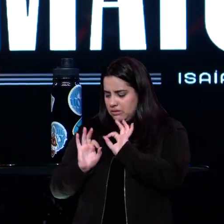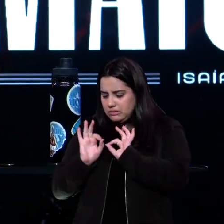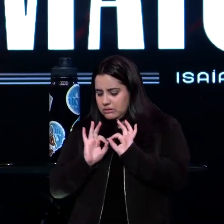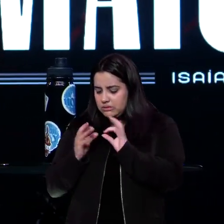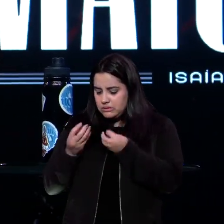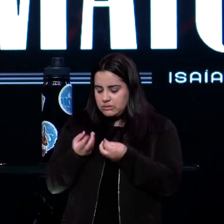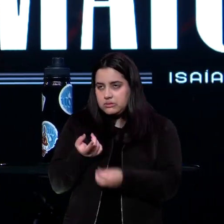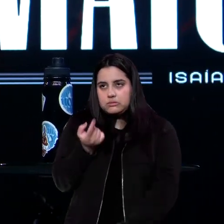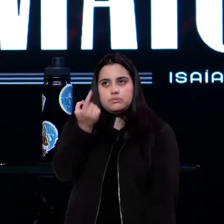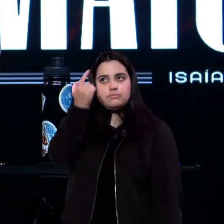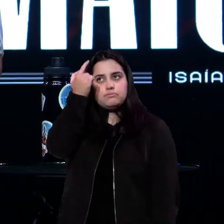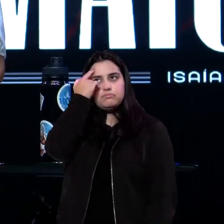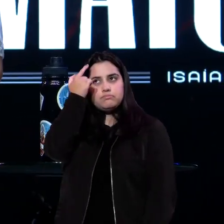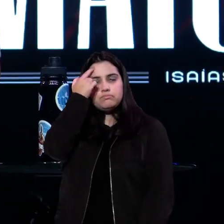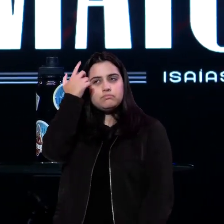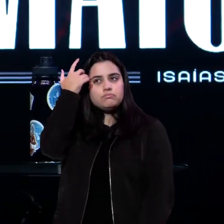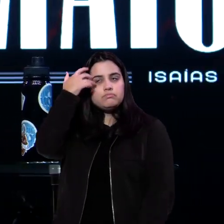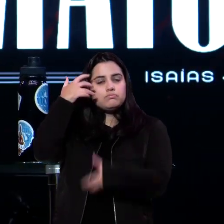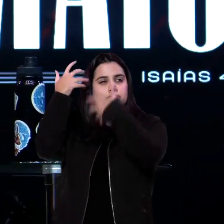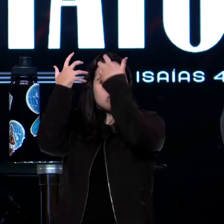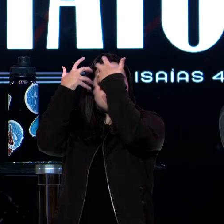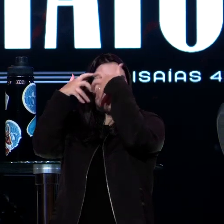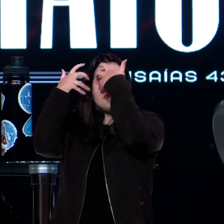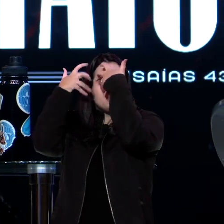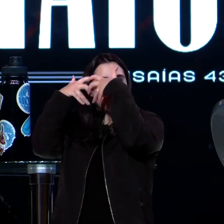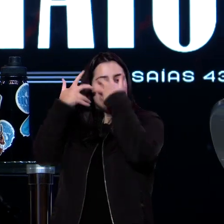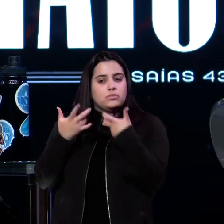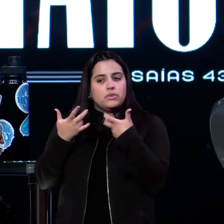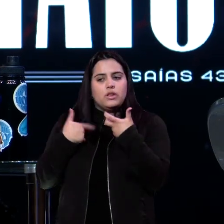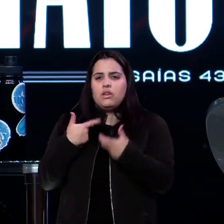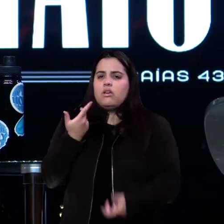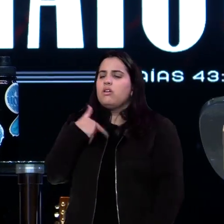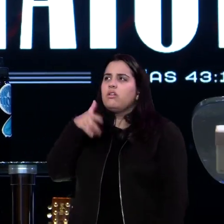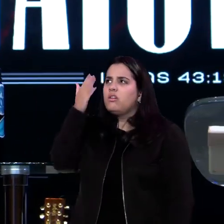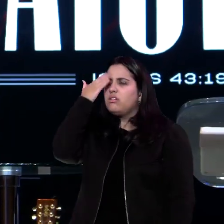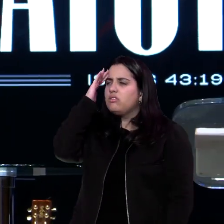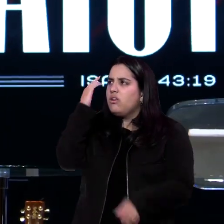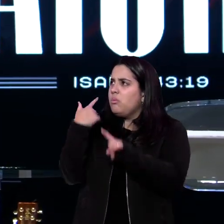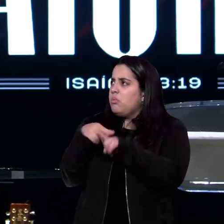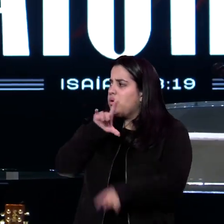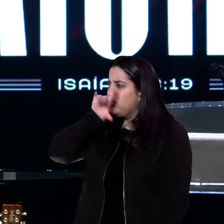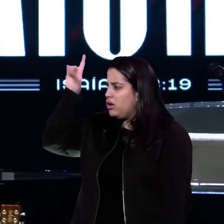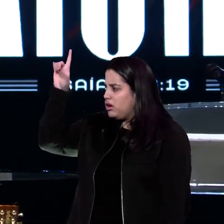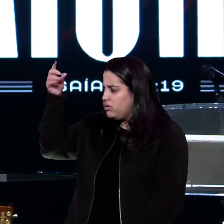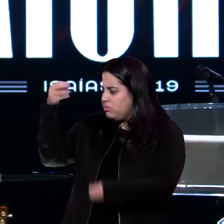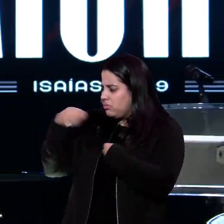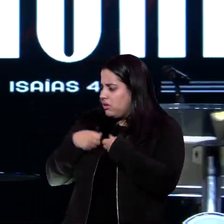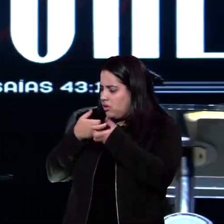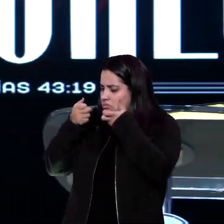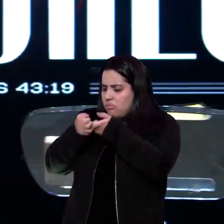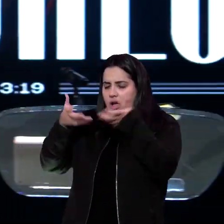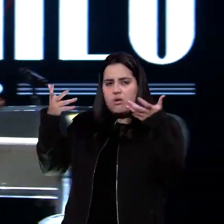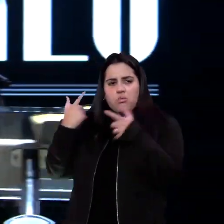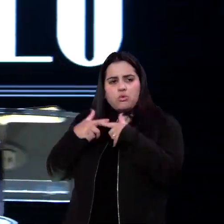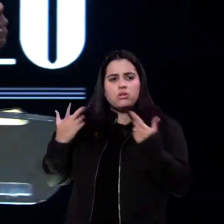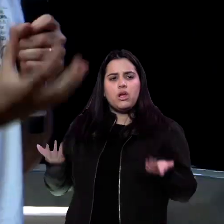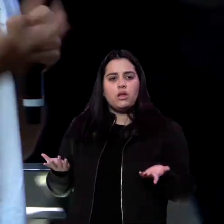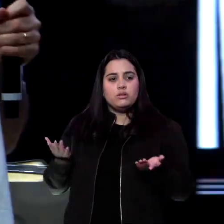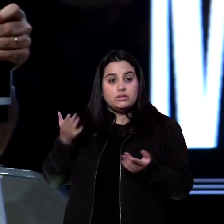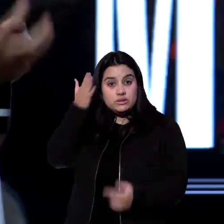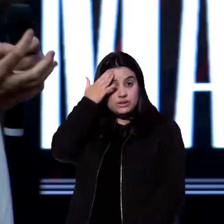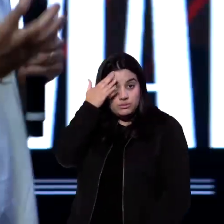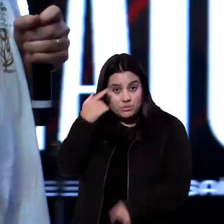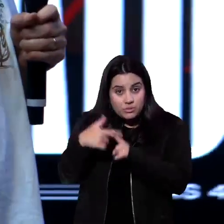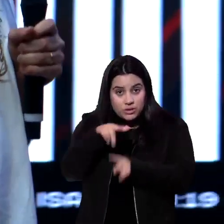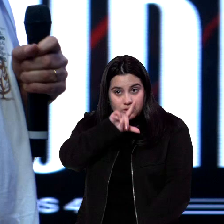cabeça, e não consegue entender por que Deus não faz coisas maiores na nossa vida. Sabe por que Deus não